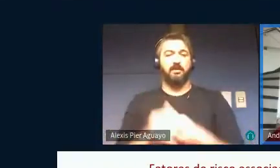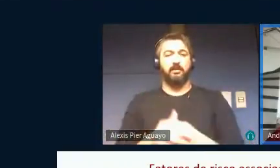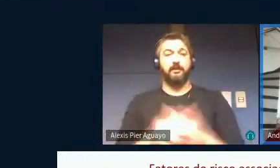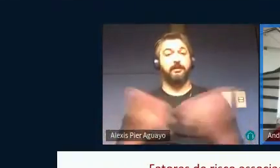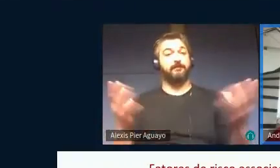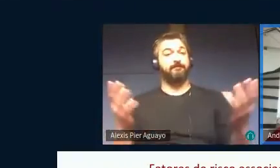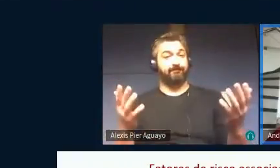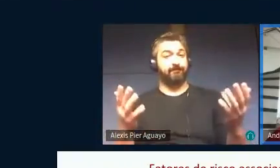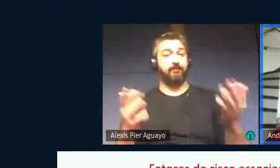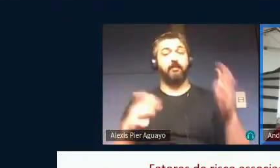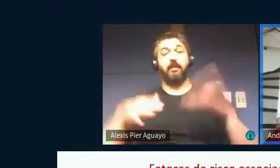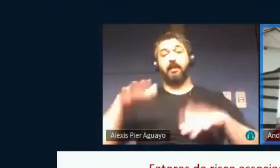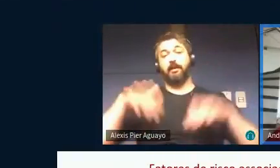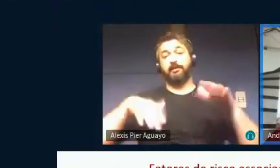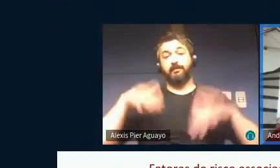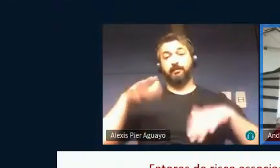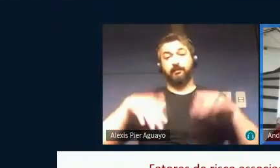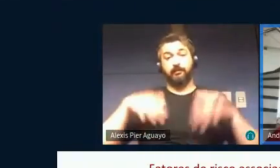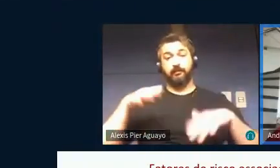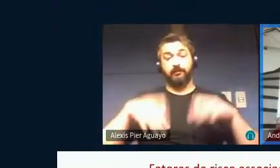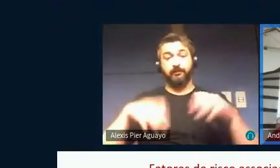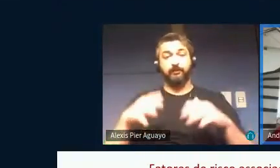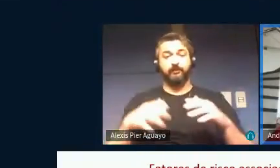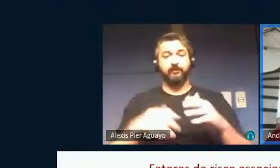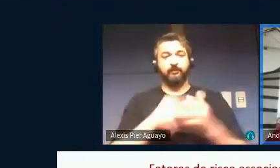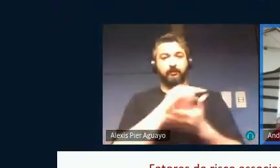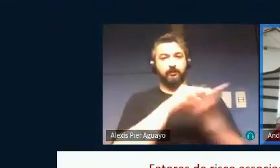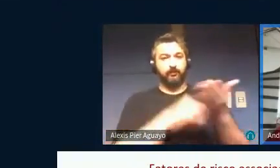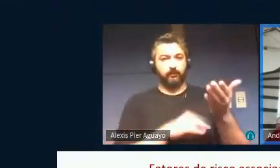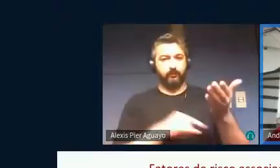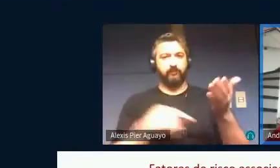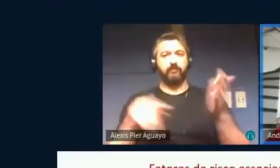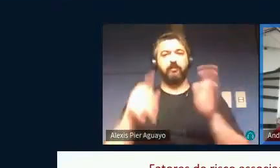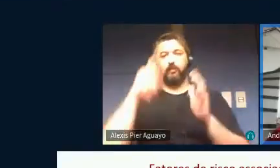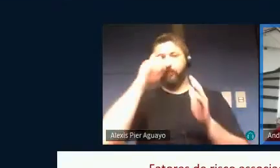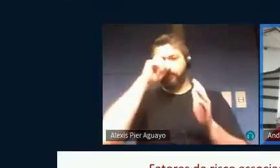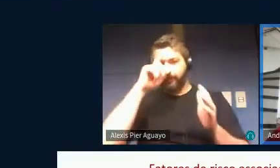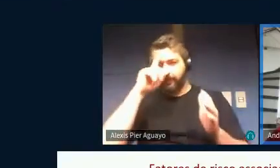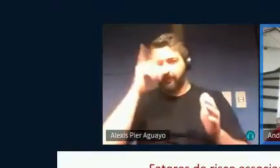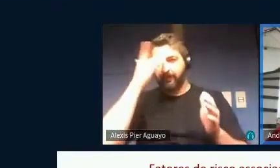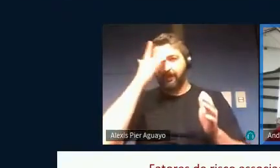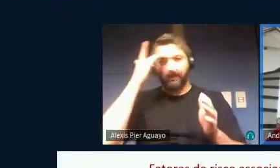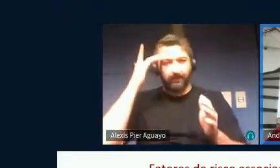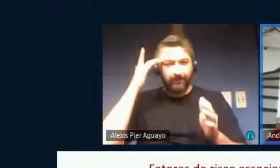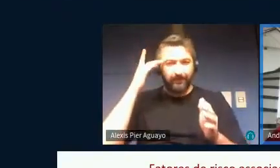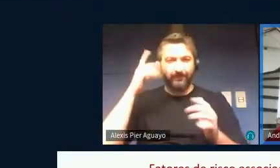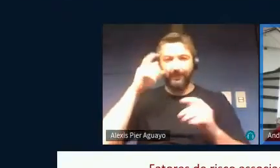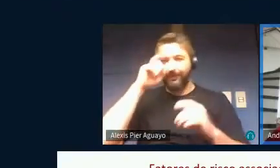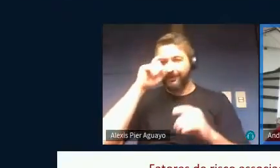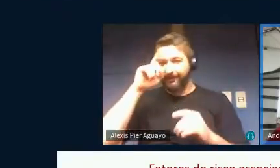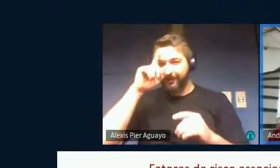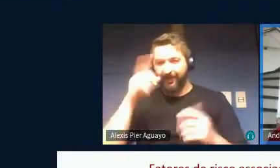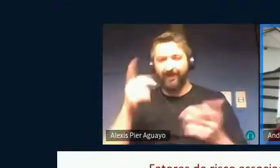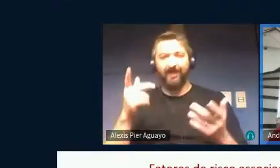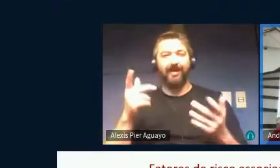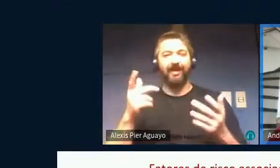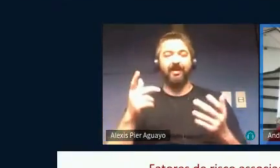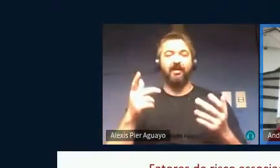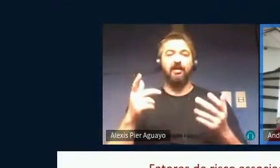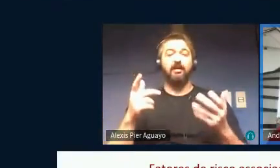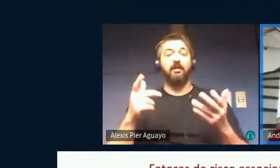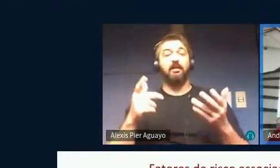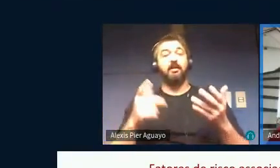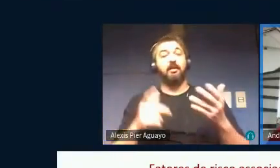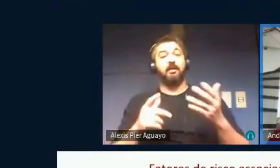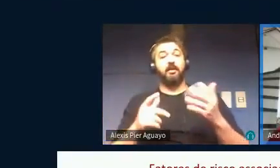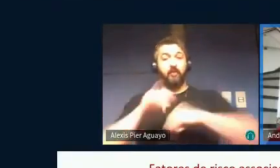muitas vezes, nos prontuários dos pacientes ou nos próprios registros dos hospitais, a questão da